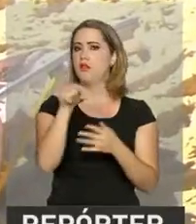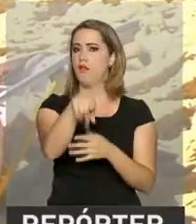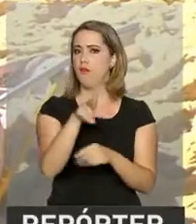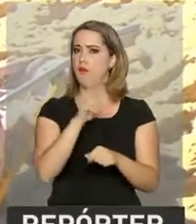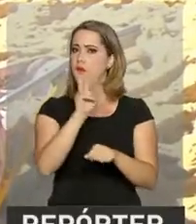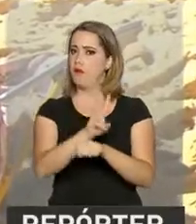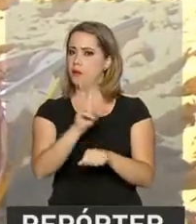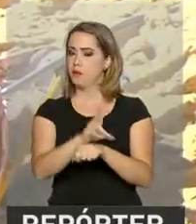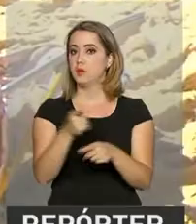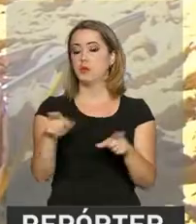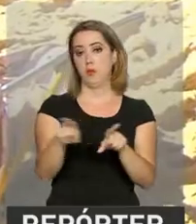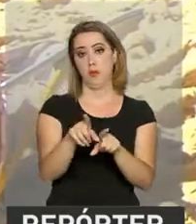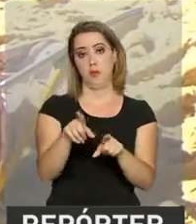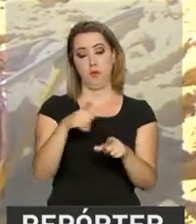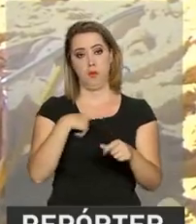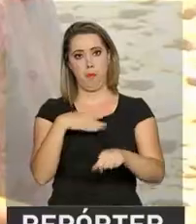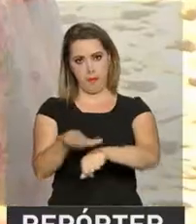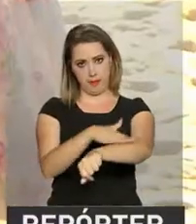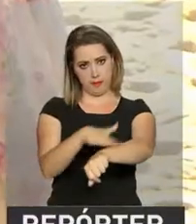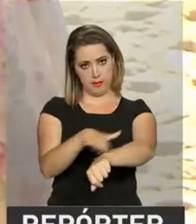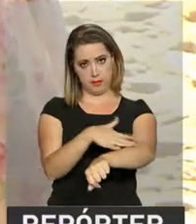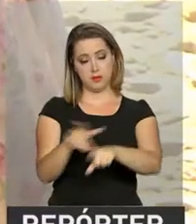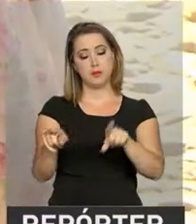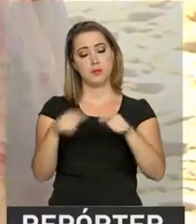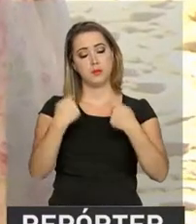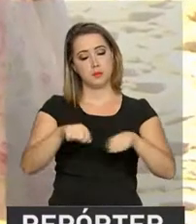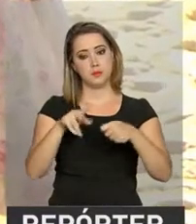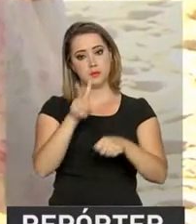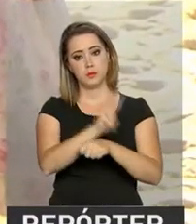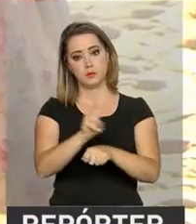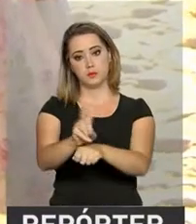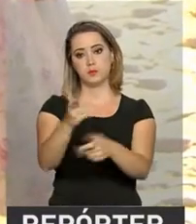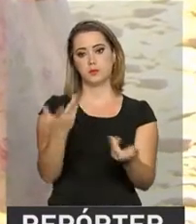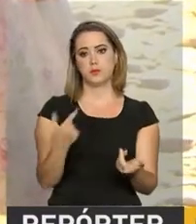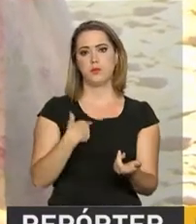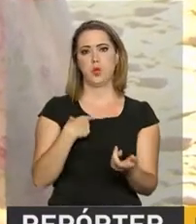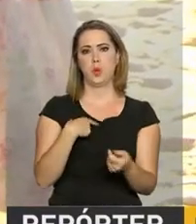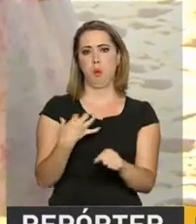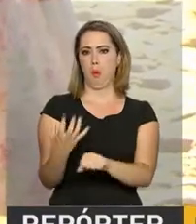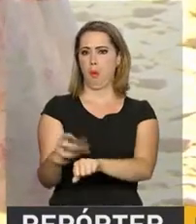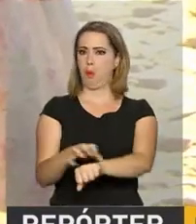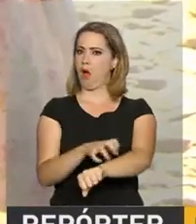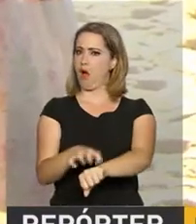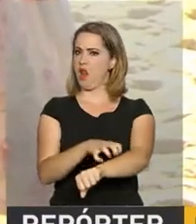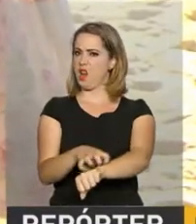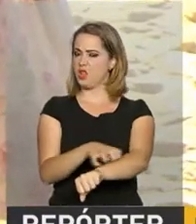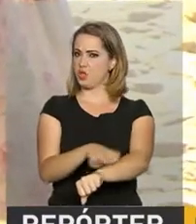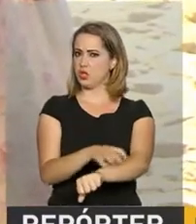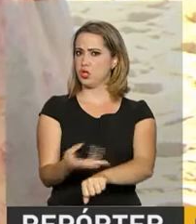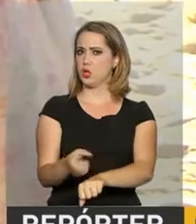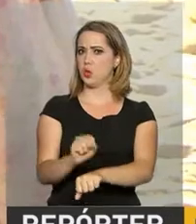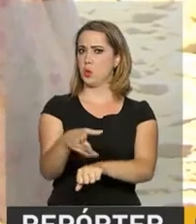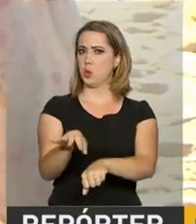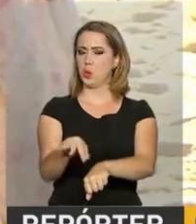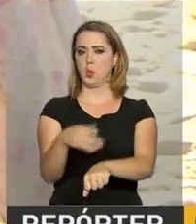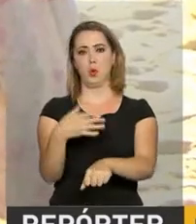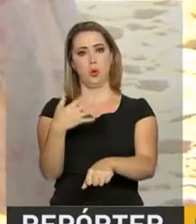Bronzeador só com protetor solar. Pode dar uma alergia, sei lá, um